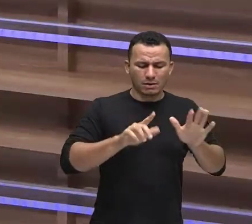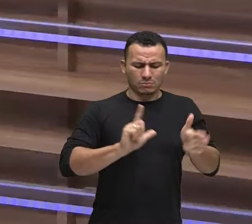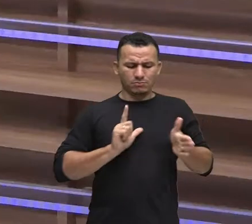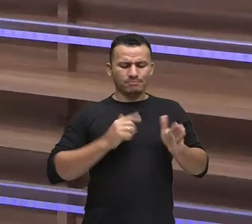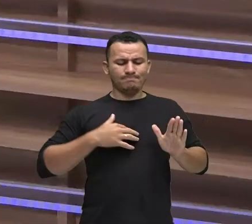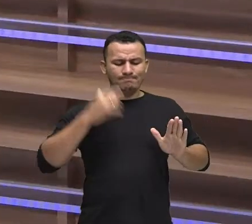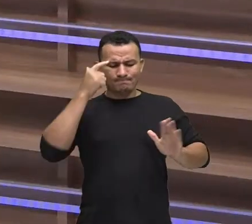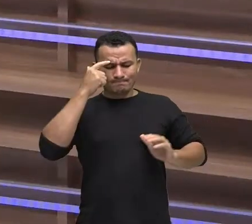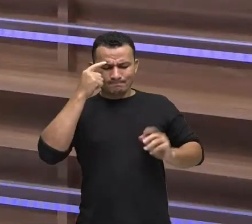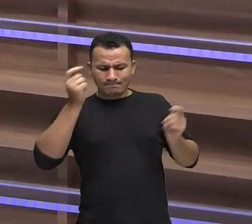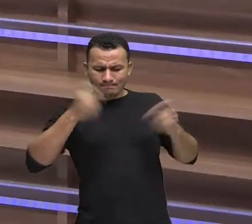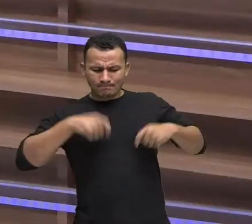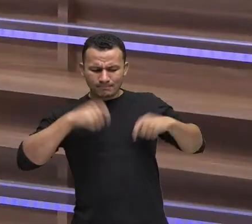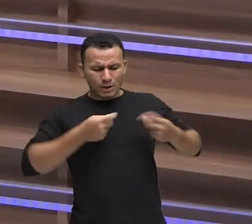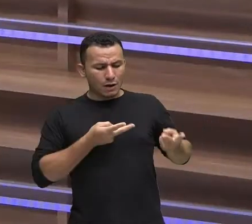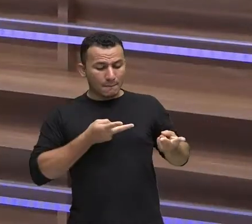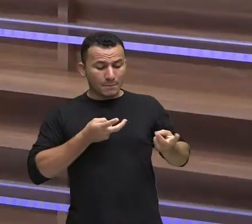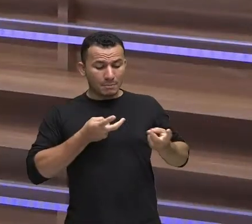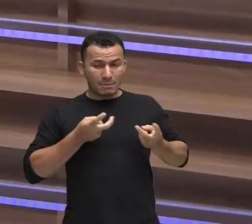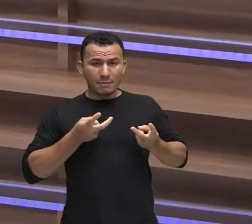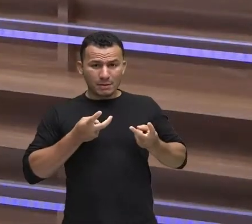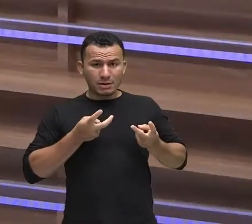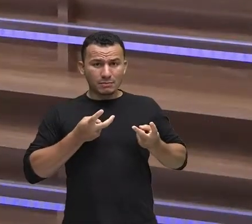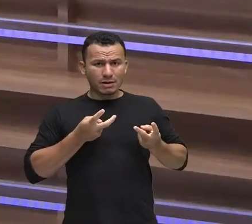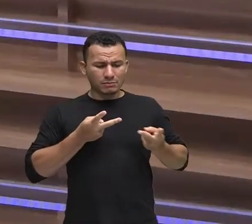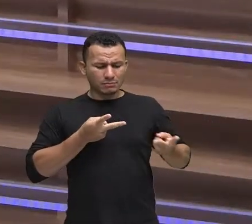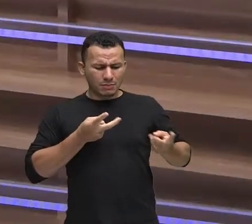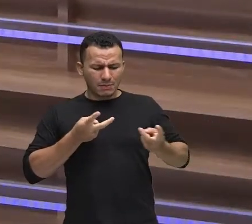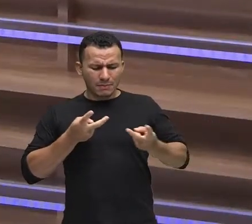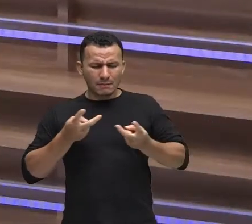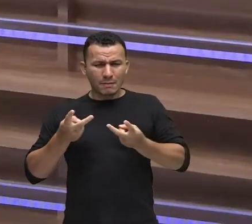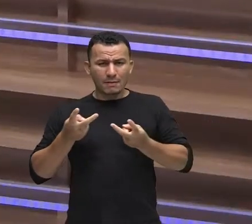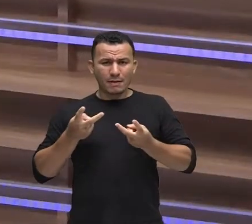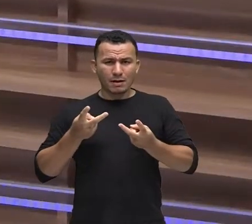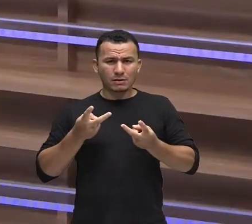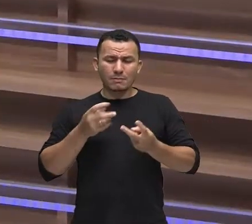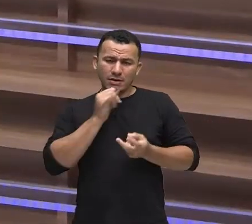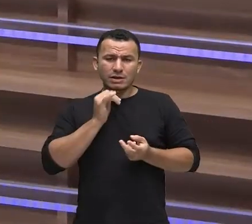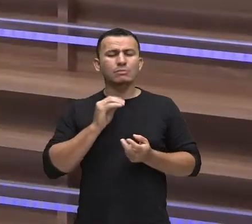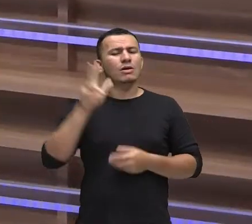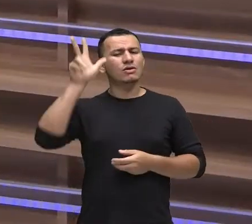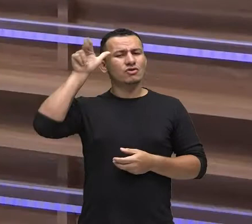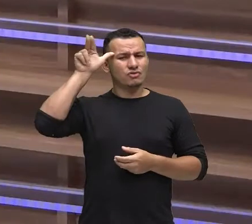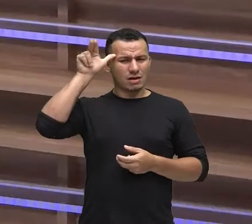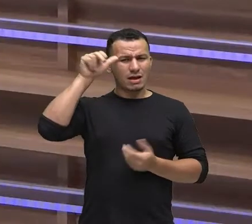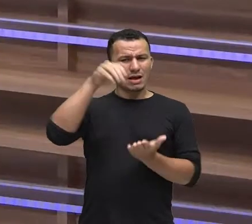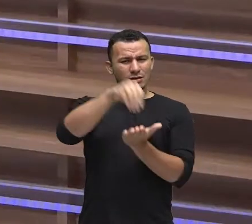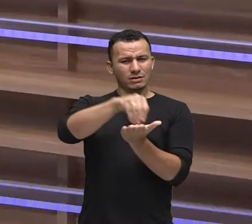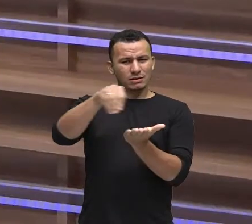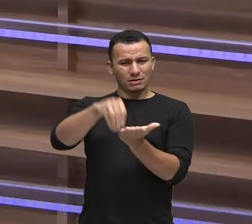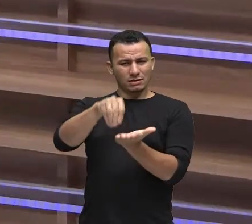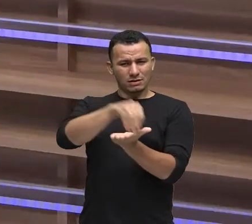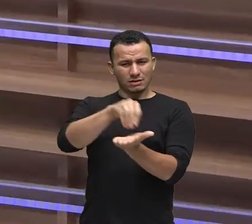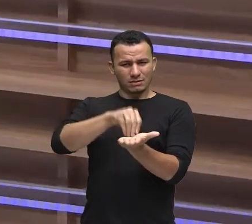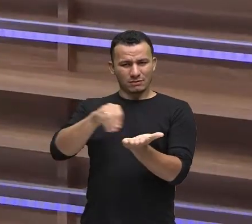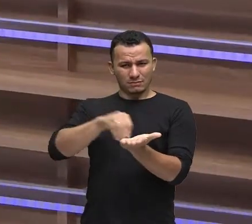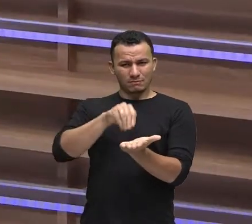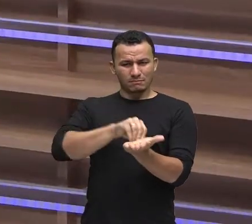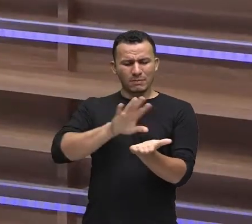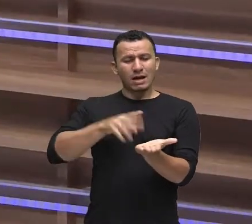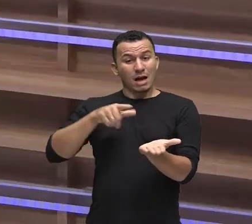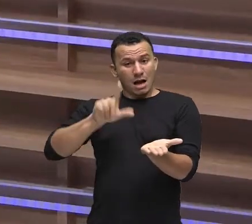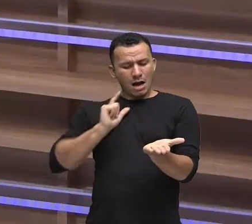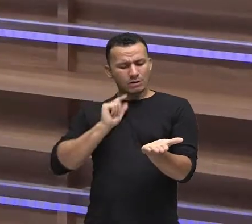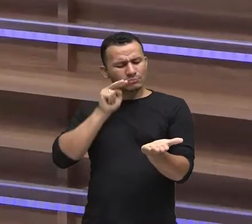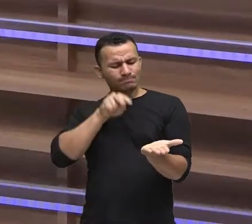decisão. E eu consigo perceber, olhar muito claramente para um jogo de xadrez, né? Eu preciso fazer a análise dos